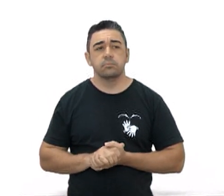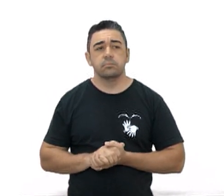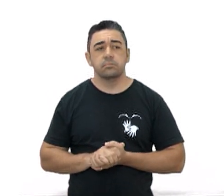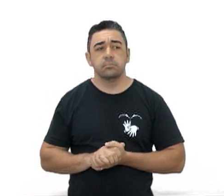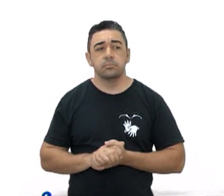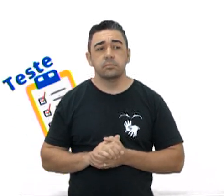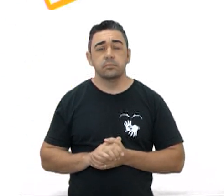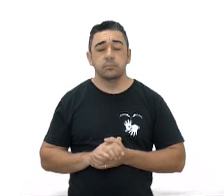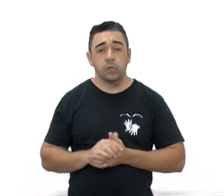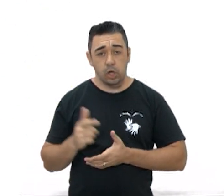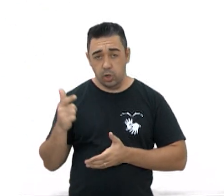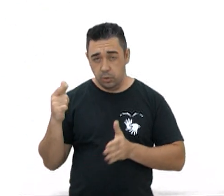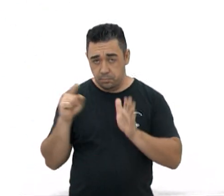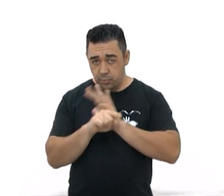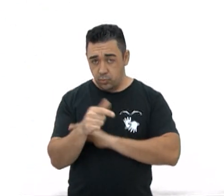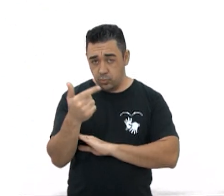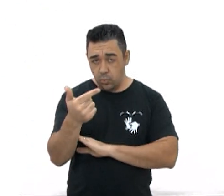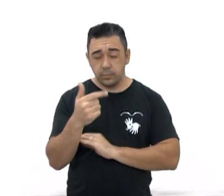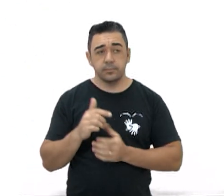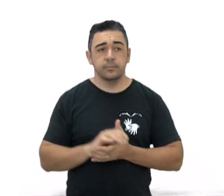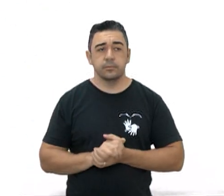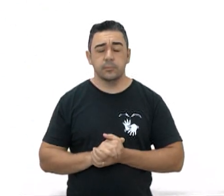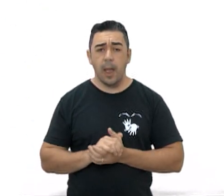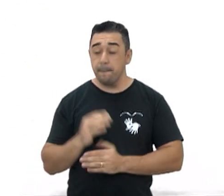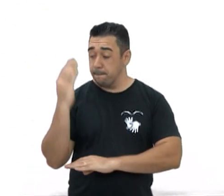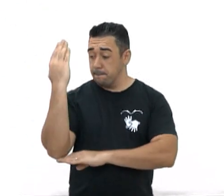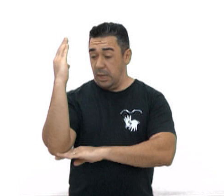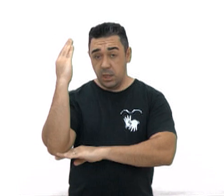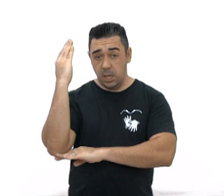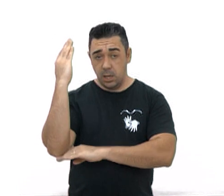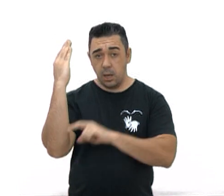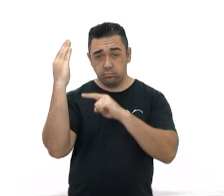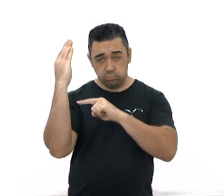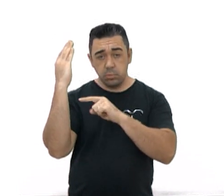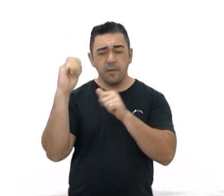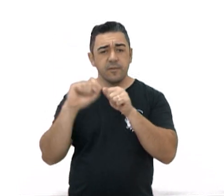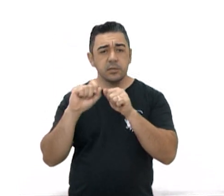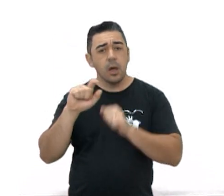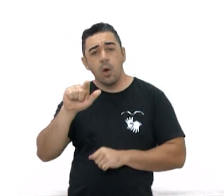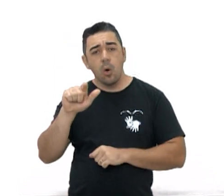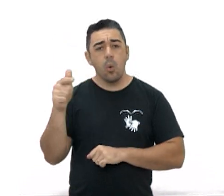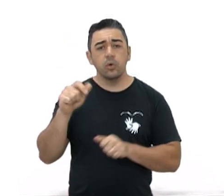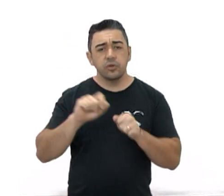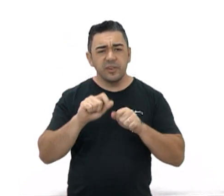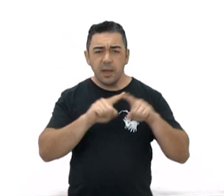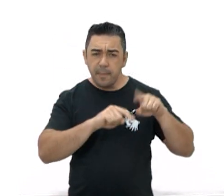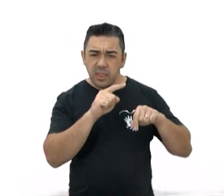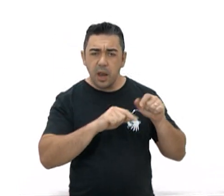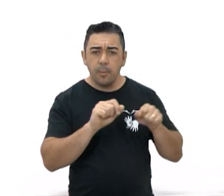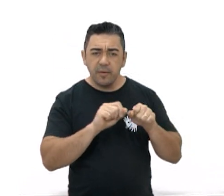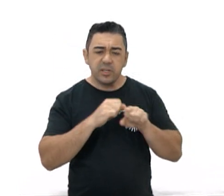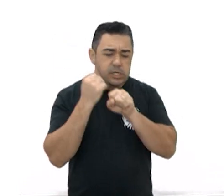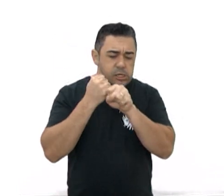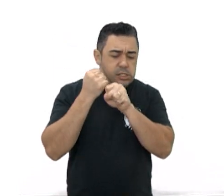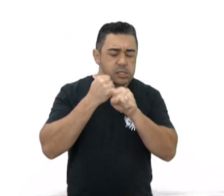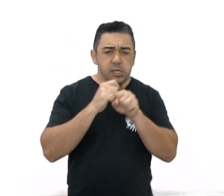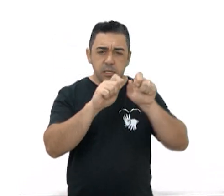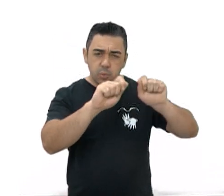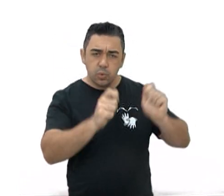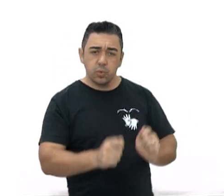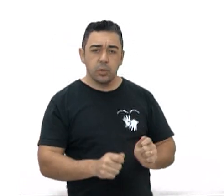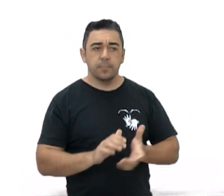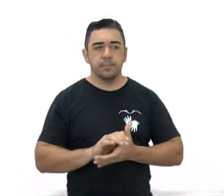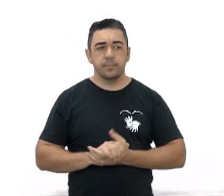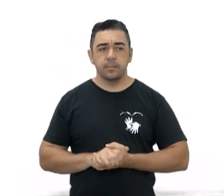O teste 2, além de madeira, qual material era utilizado por Aleijadinho para realizar suas